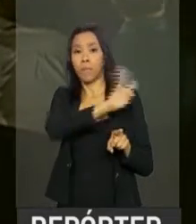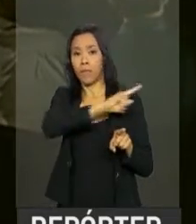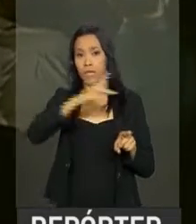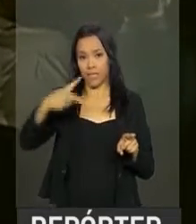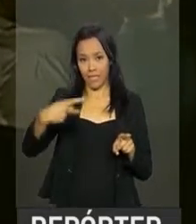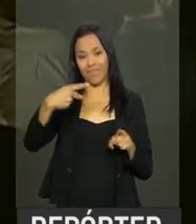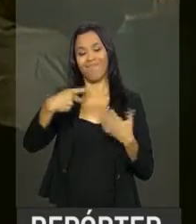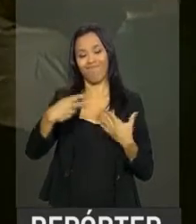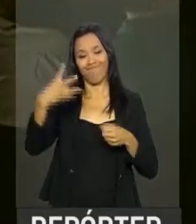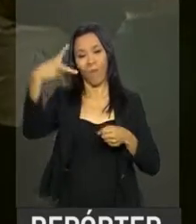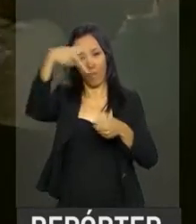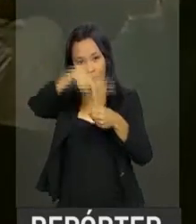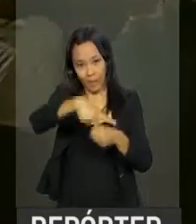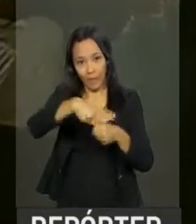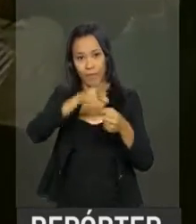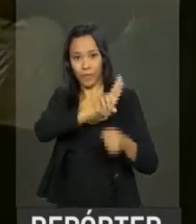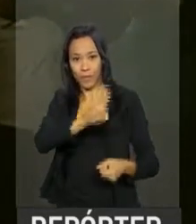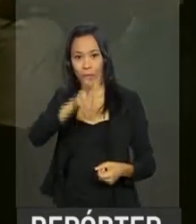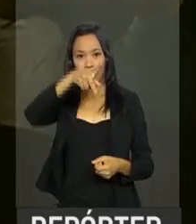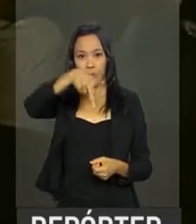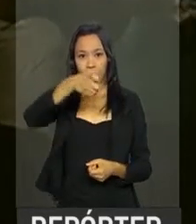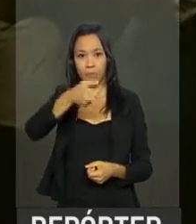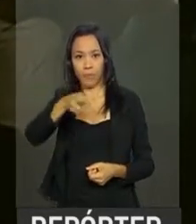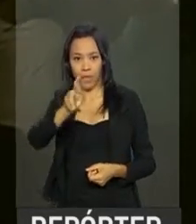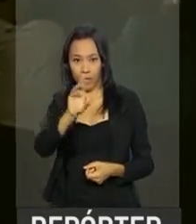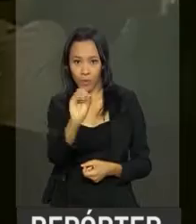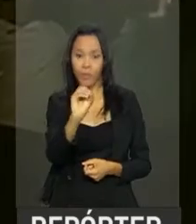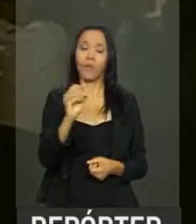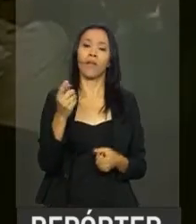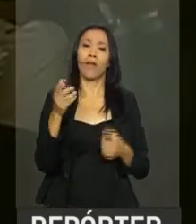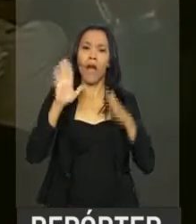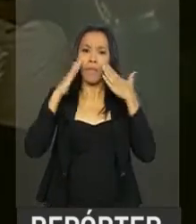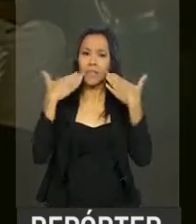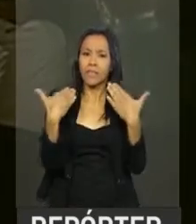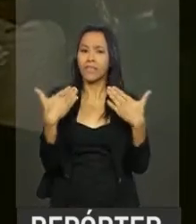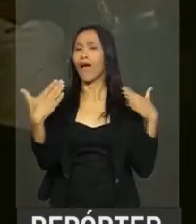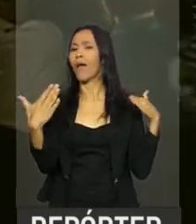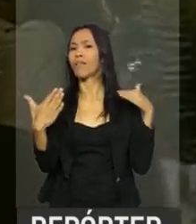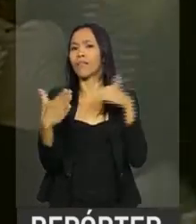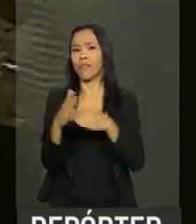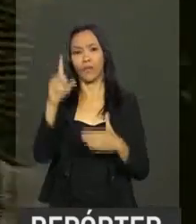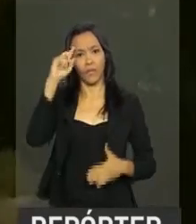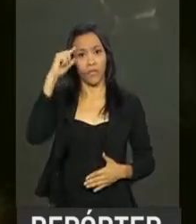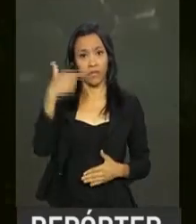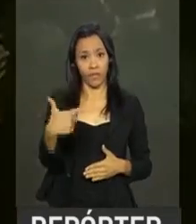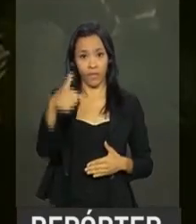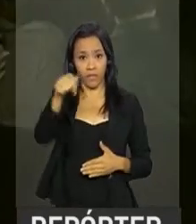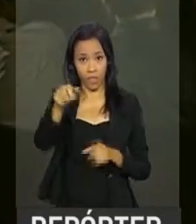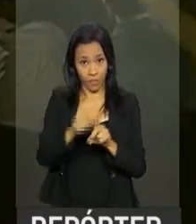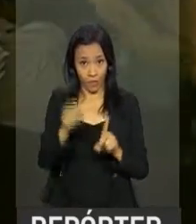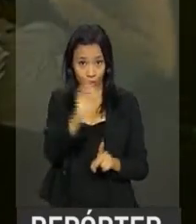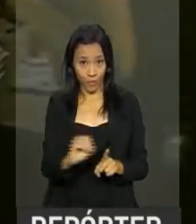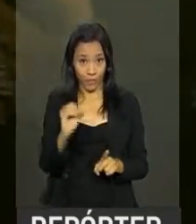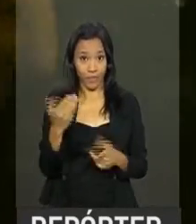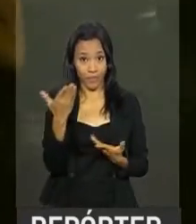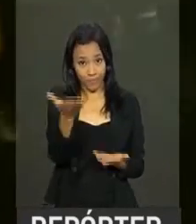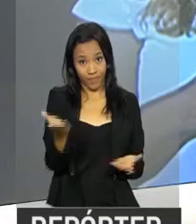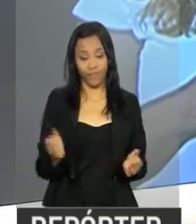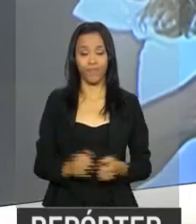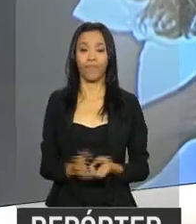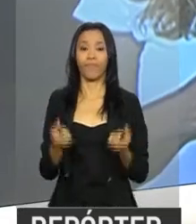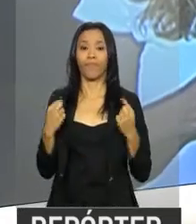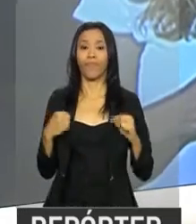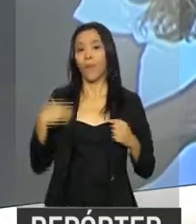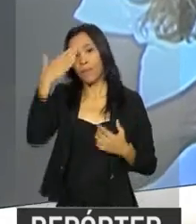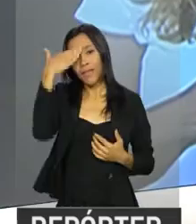da Petrobras, Pedro Parente. A exposição segue até o dia 27 de outubro. É com você, Renata.